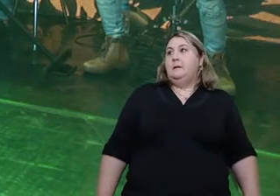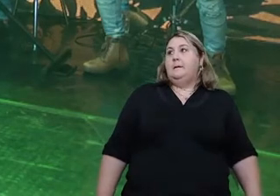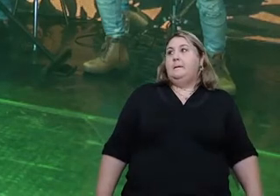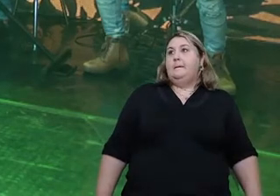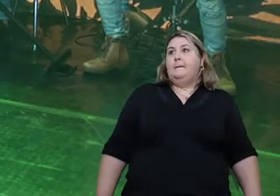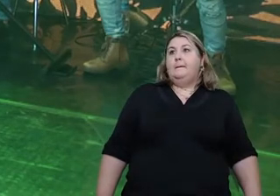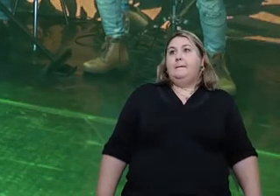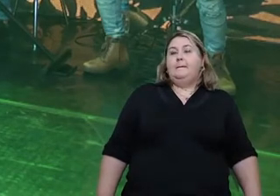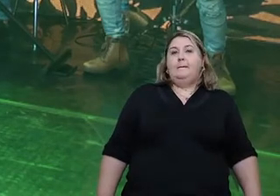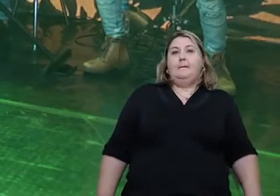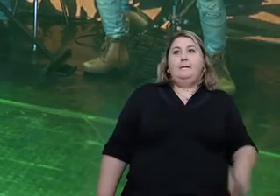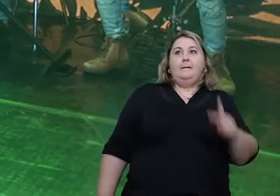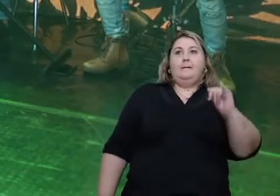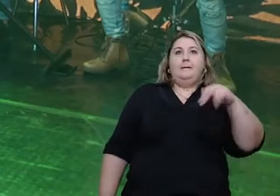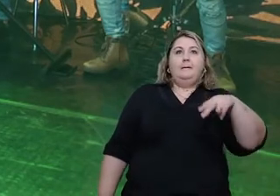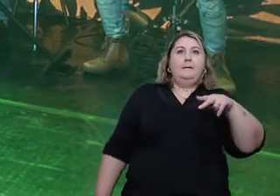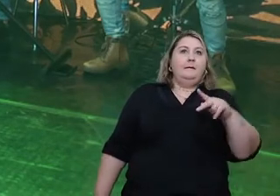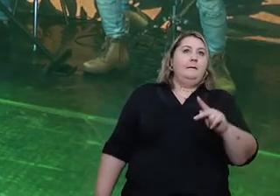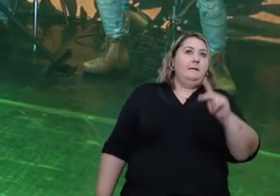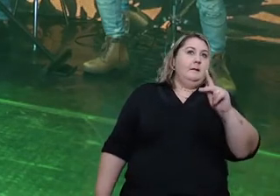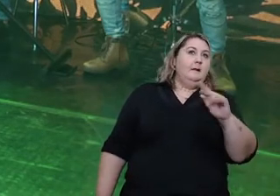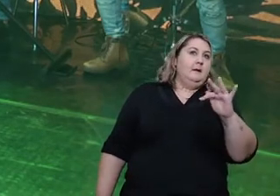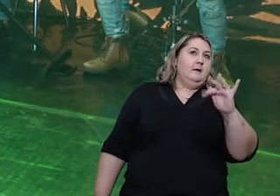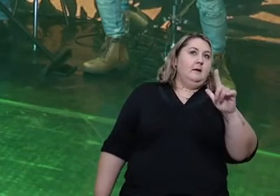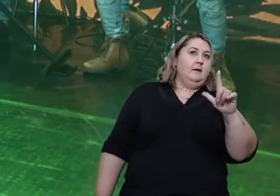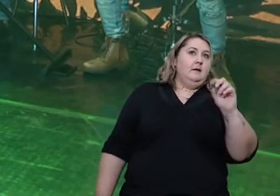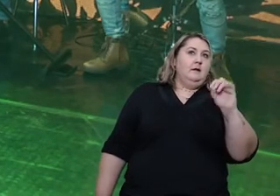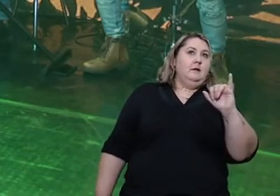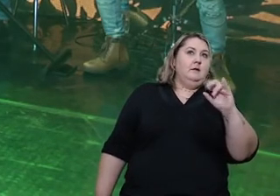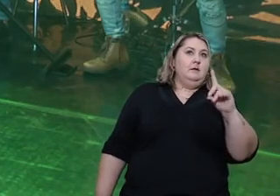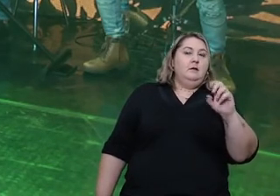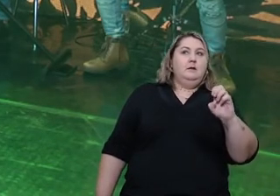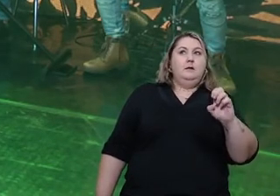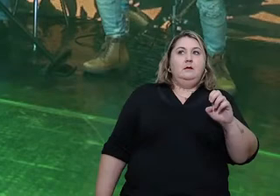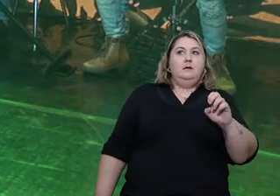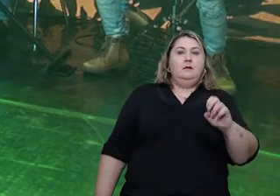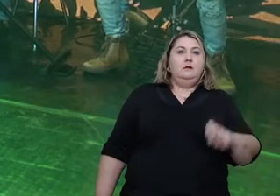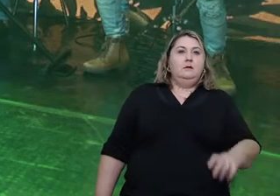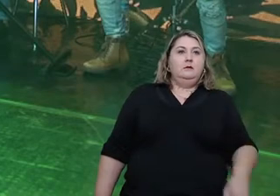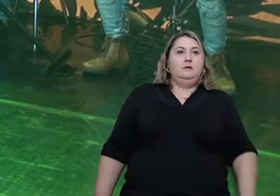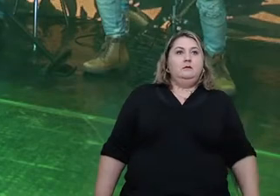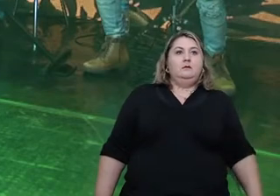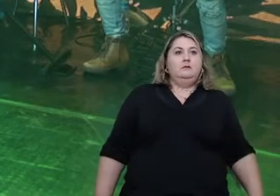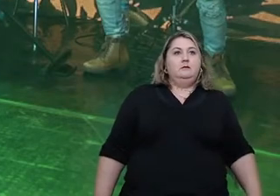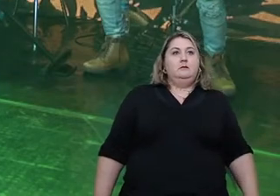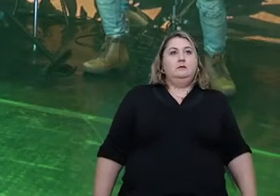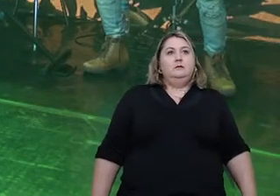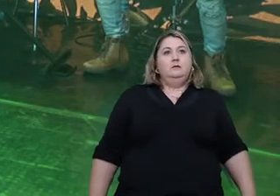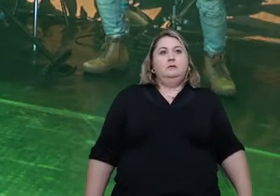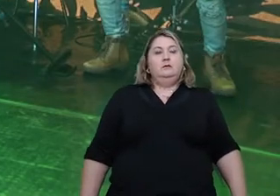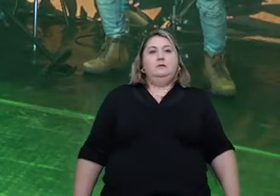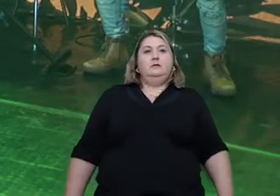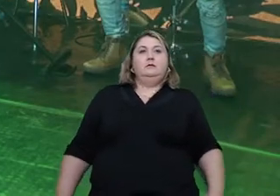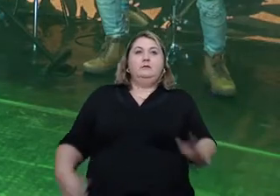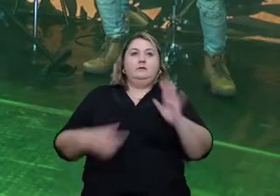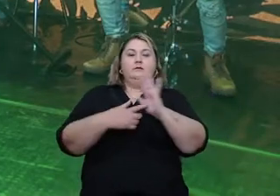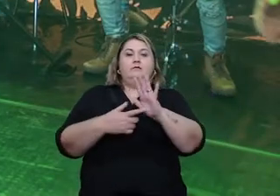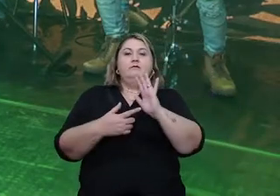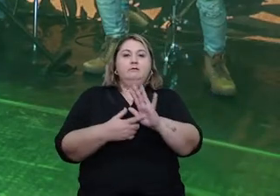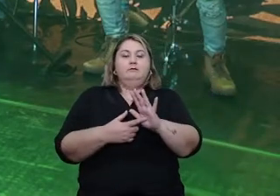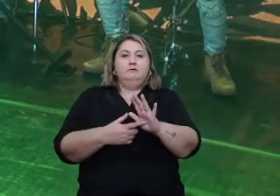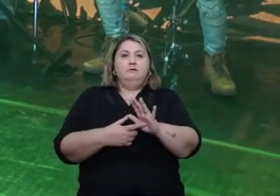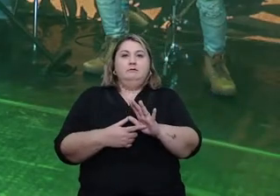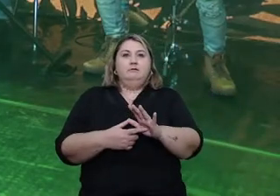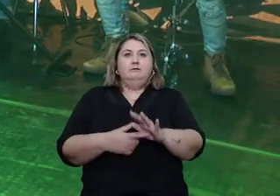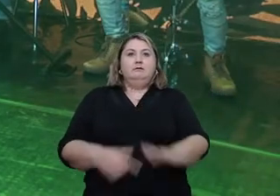aqui, até pedindo Pink Floyd aqui pra gente, pedindo tudo de bom. Como é que é essa viola? Tem um dedilhado dessa viola aí pra gente mostrar pra galera o talento